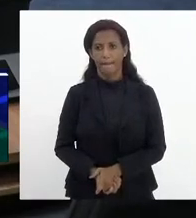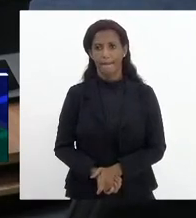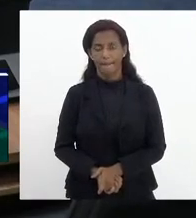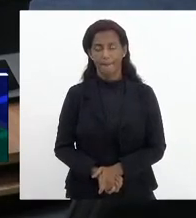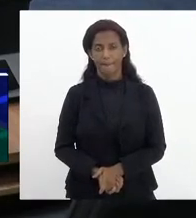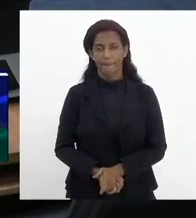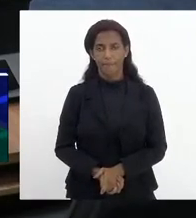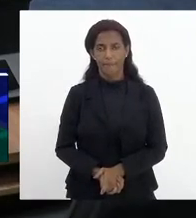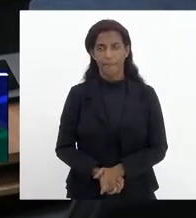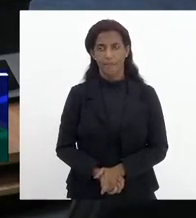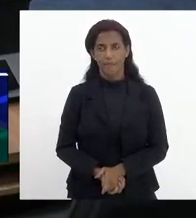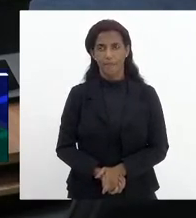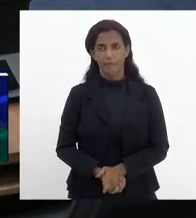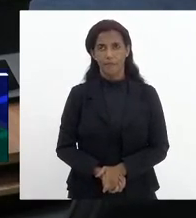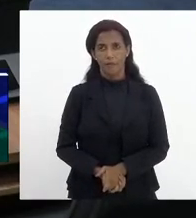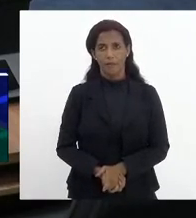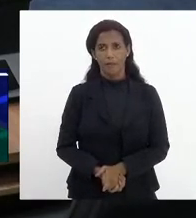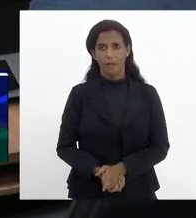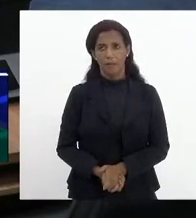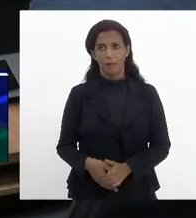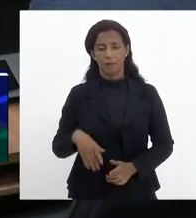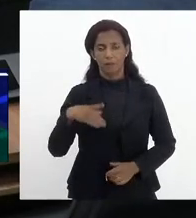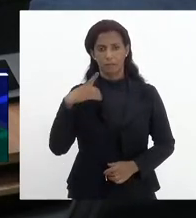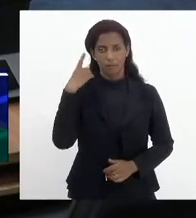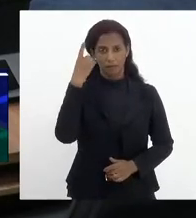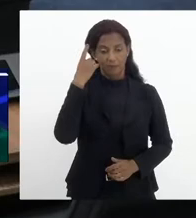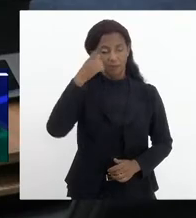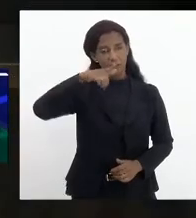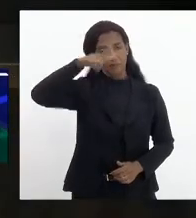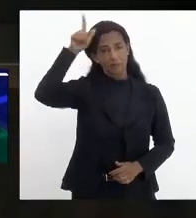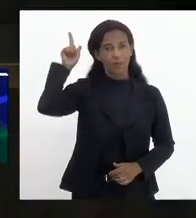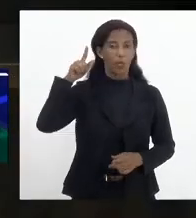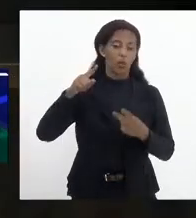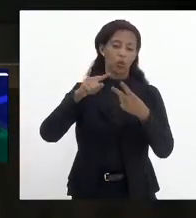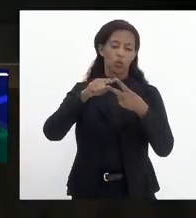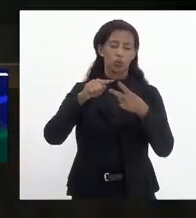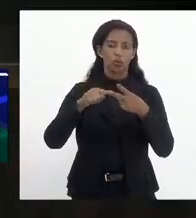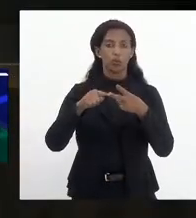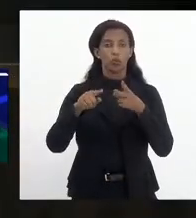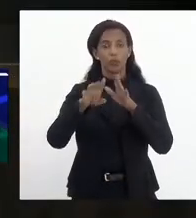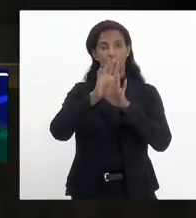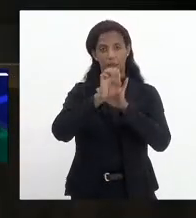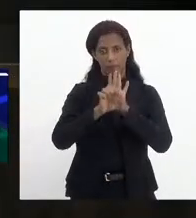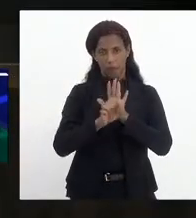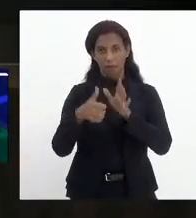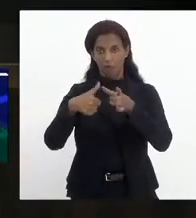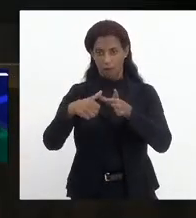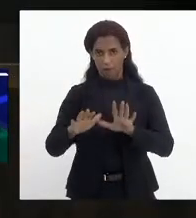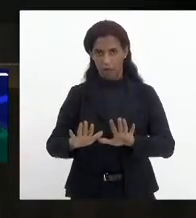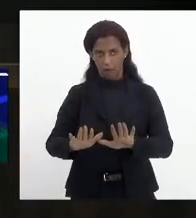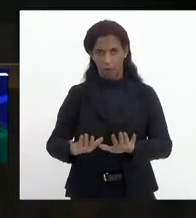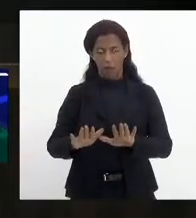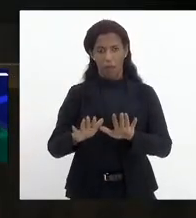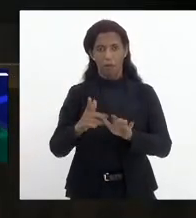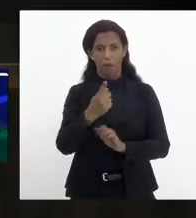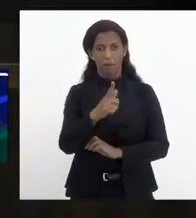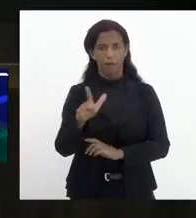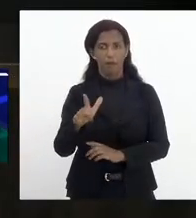Deixa o deputado Luiz Paulo, ofereceu duas emendas, vai ficar o projeto. Nós